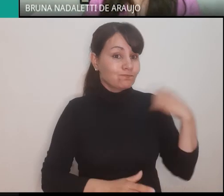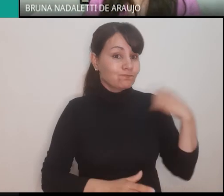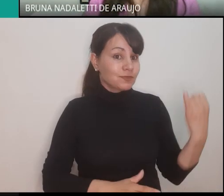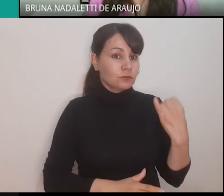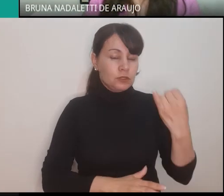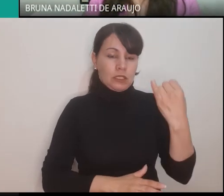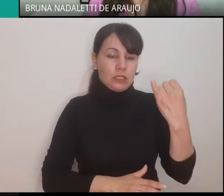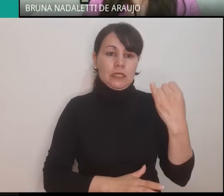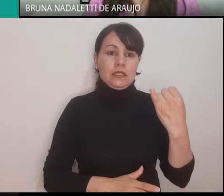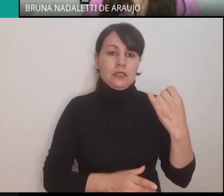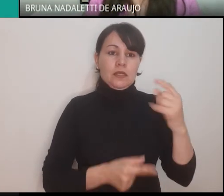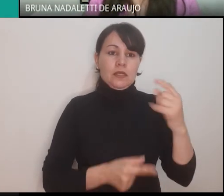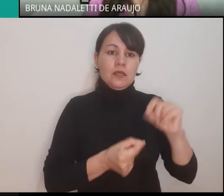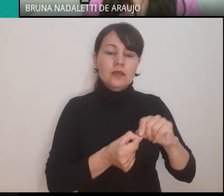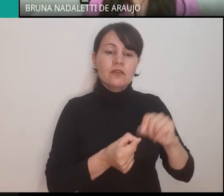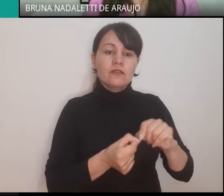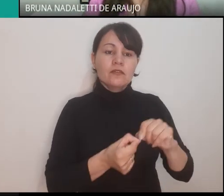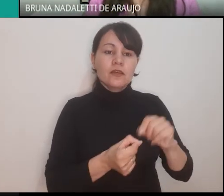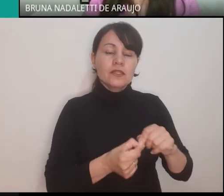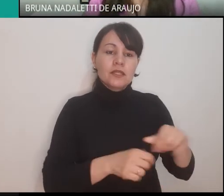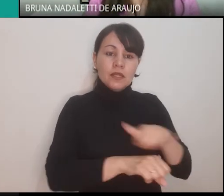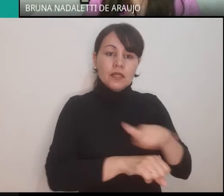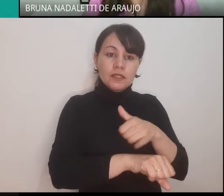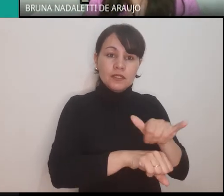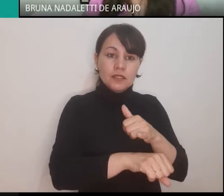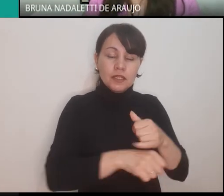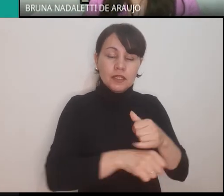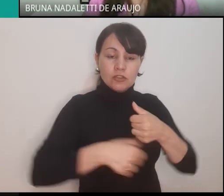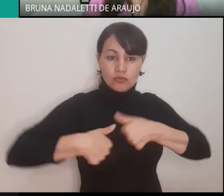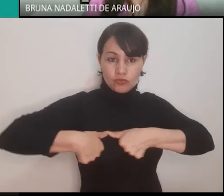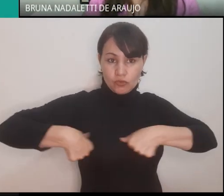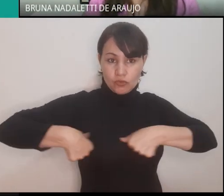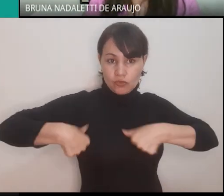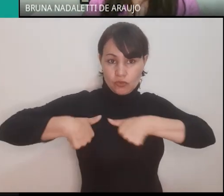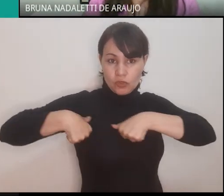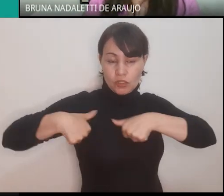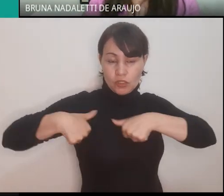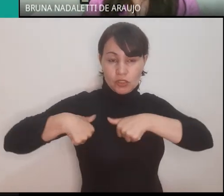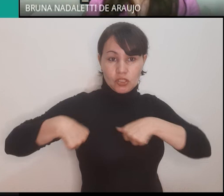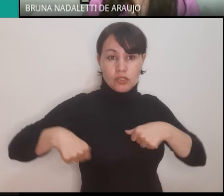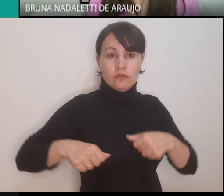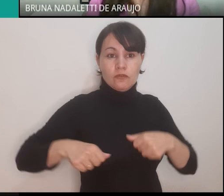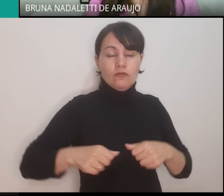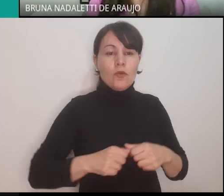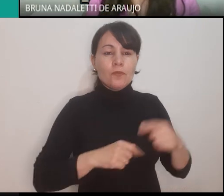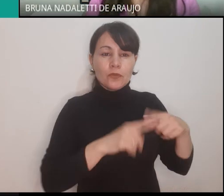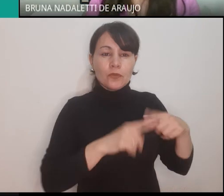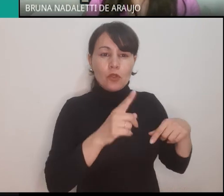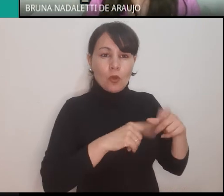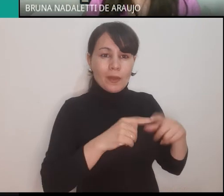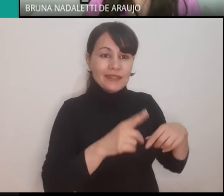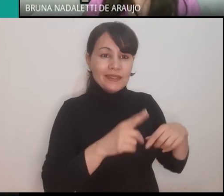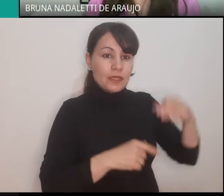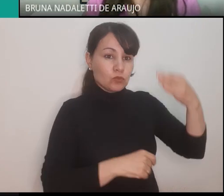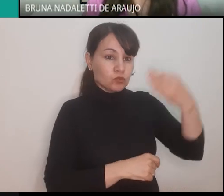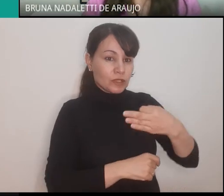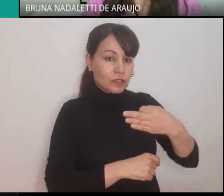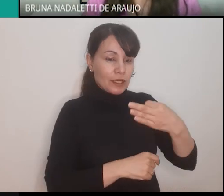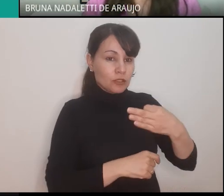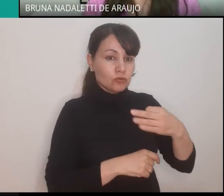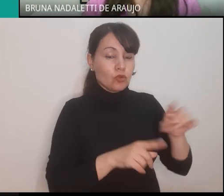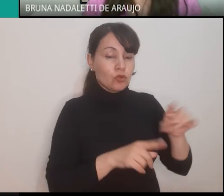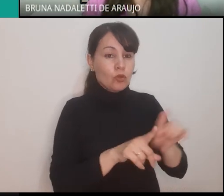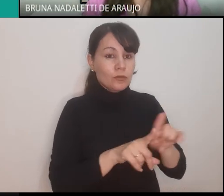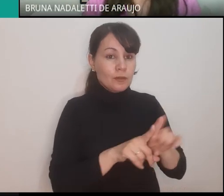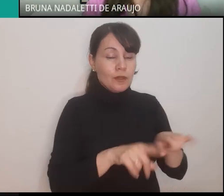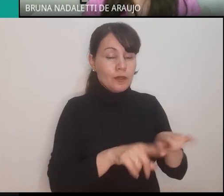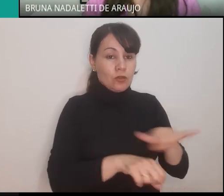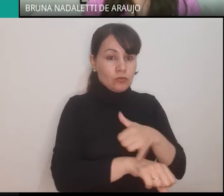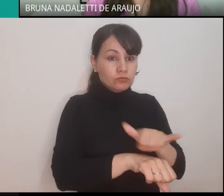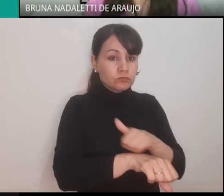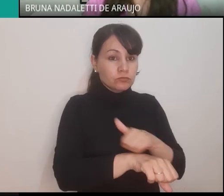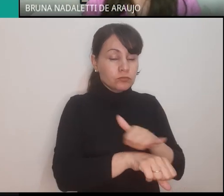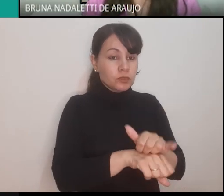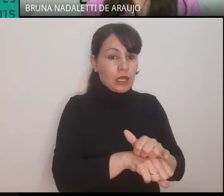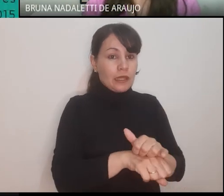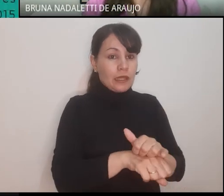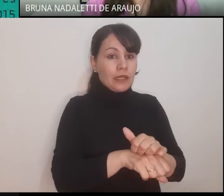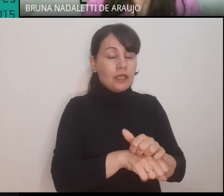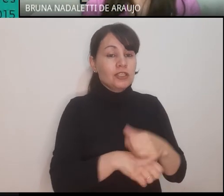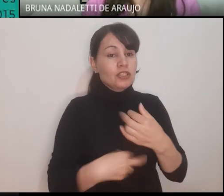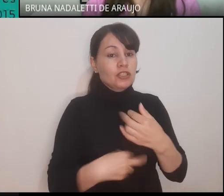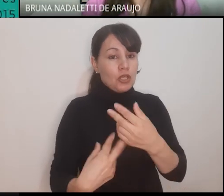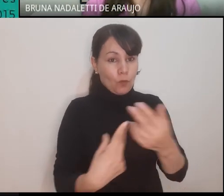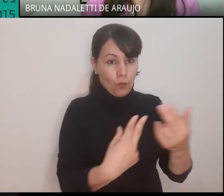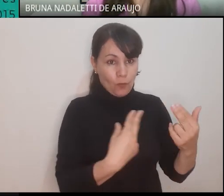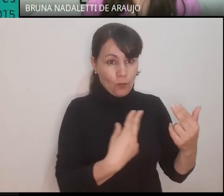E realizar a técnica do curativo com material estéril, assim como com técnica estéril da